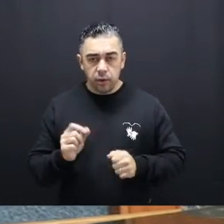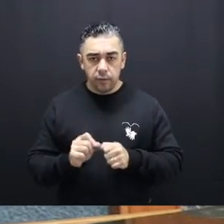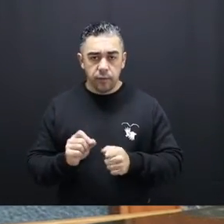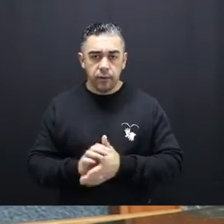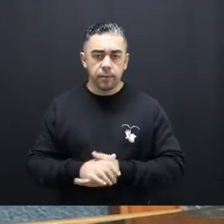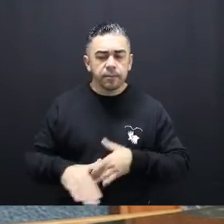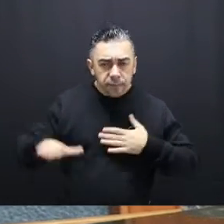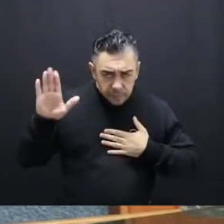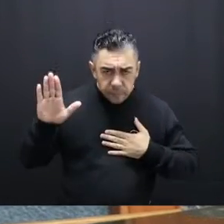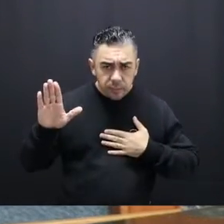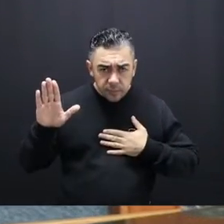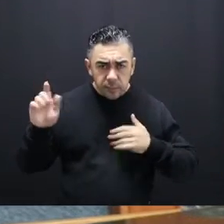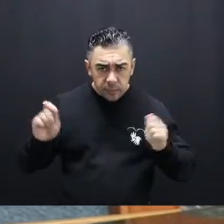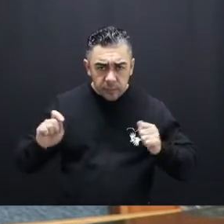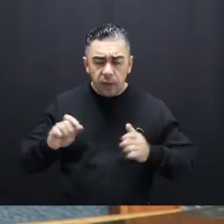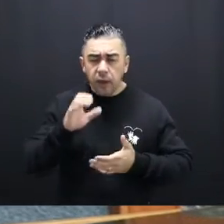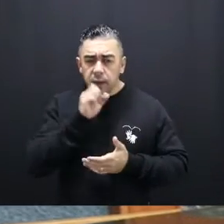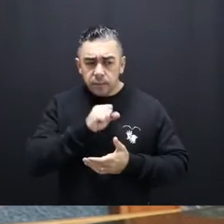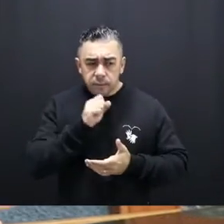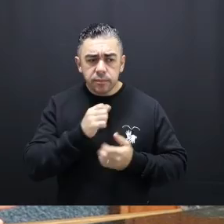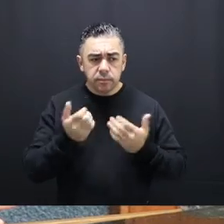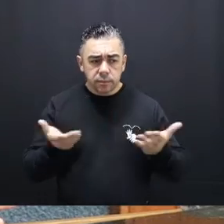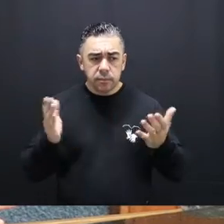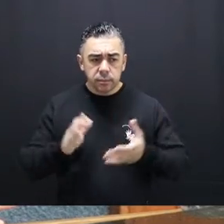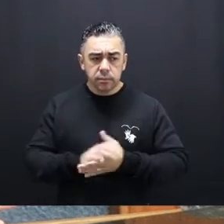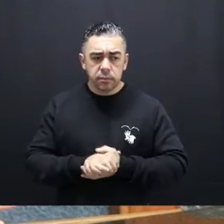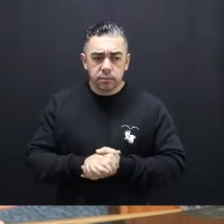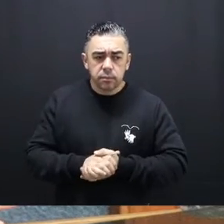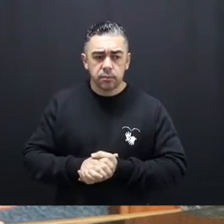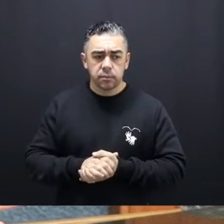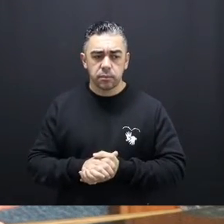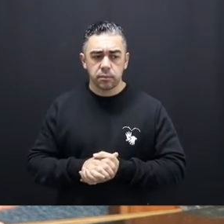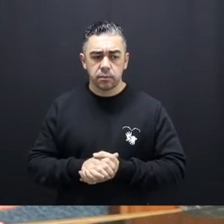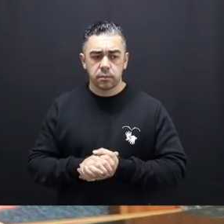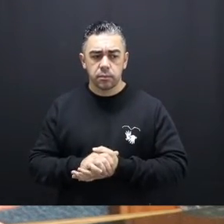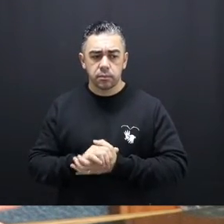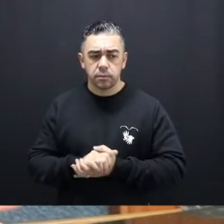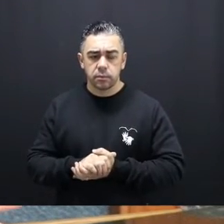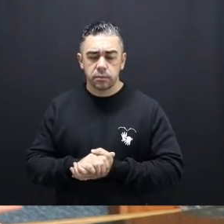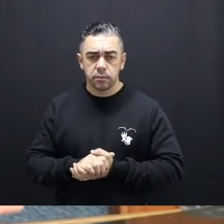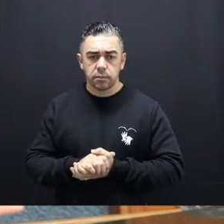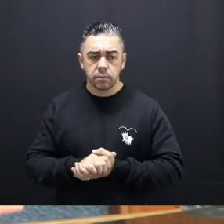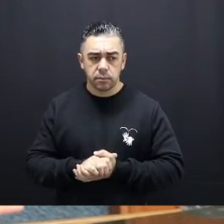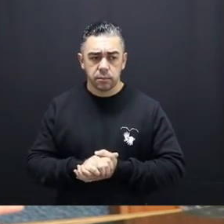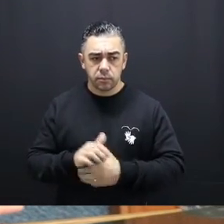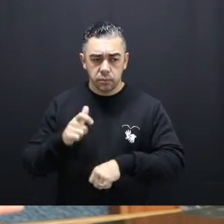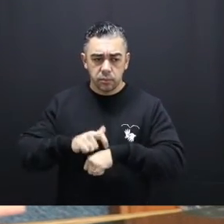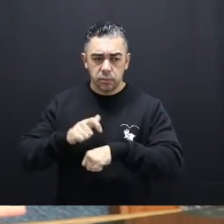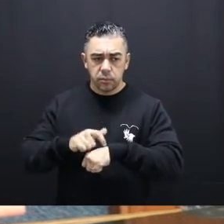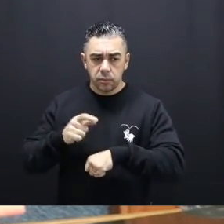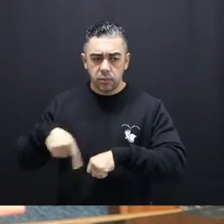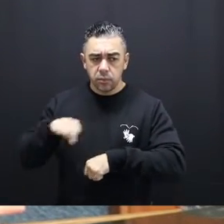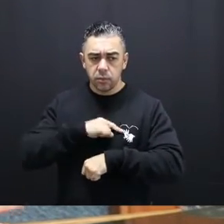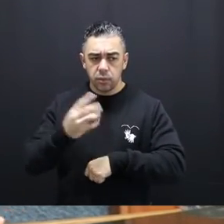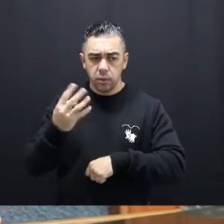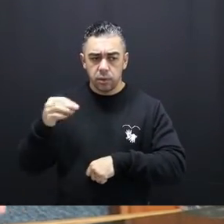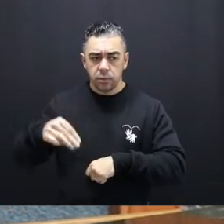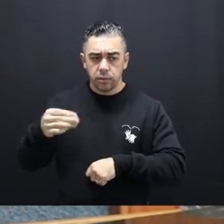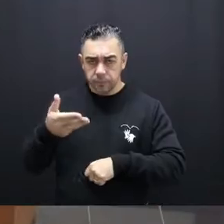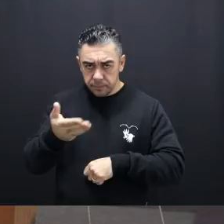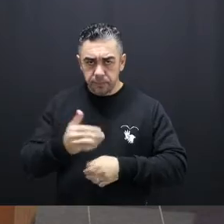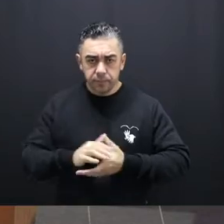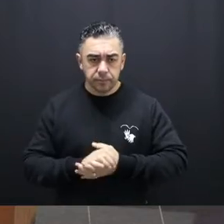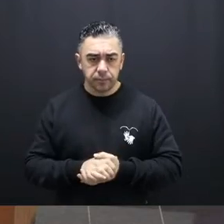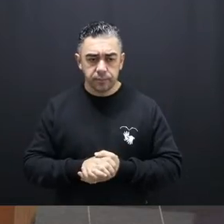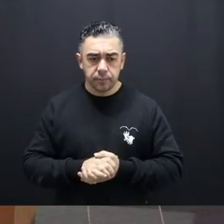concede uma parte rápido com certeza nós temos uma espada falei que ia falar rápido mas o tempo é nosso 4 minutos para nós aí